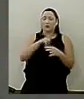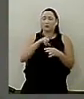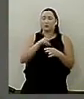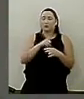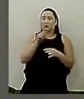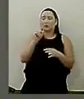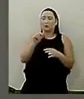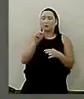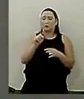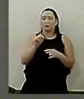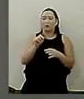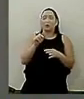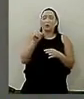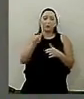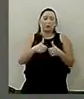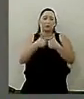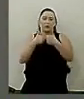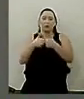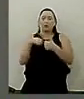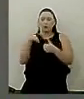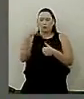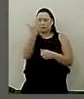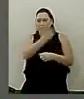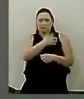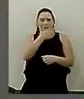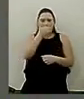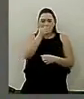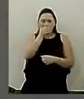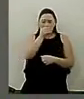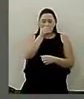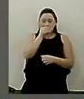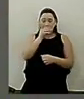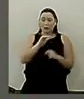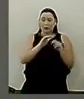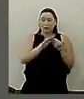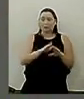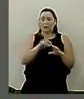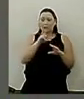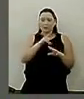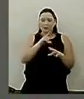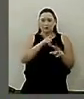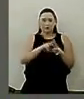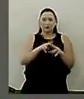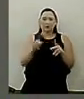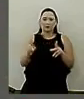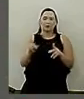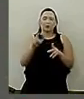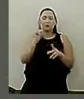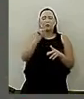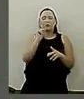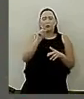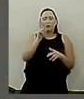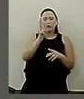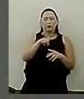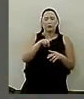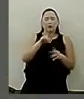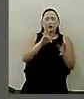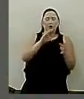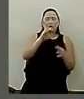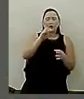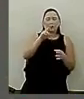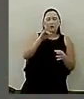pena ser muçulmana. Mas é exatamente o oposto que o cristianismo fala sobre